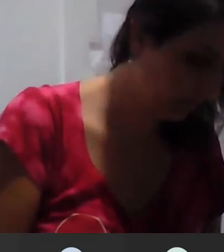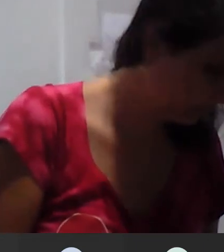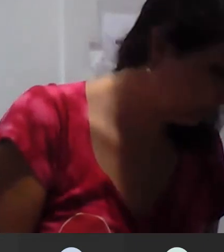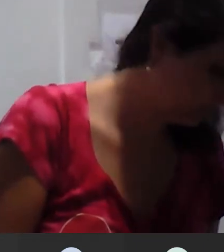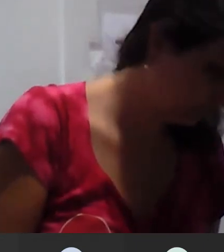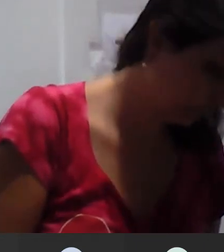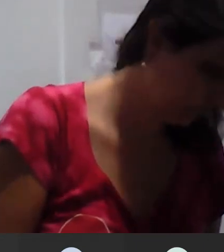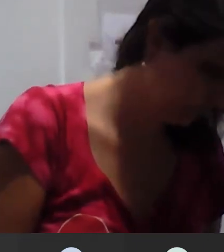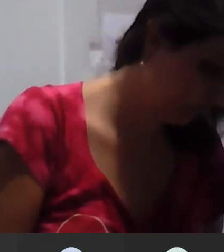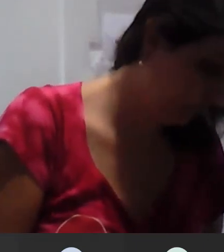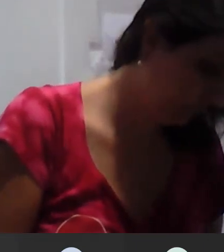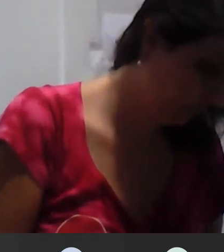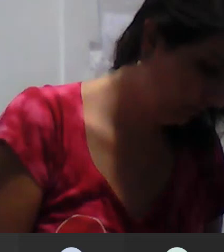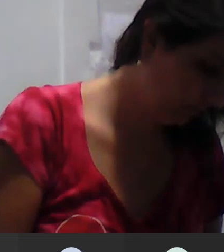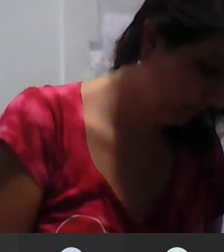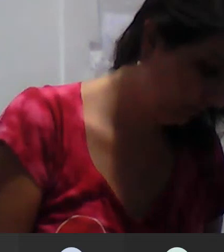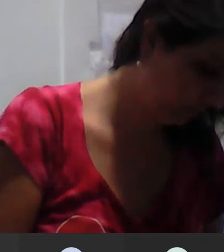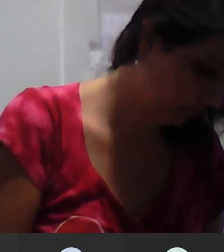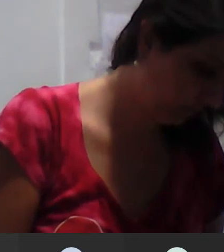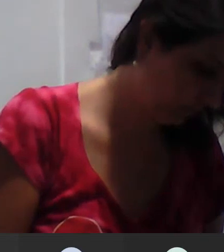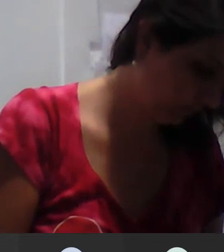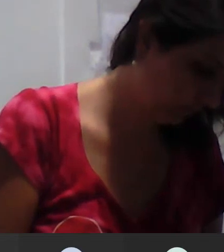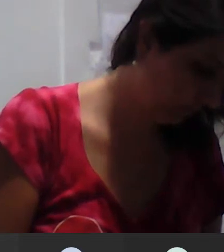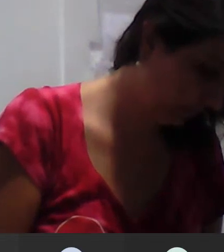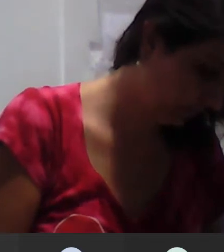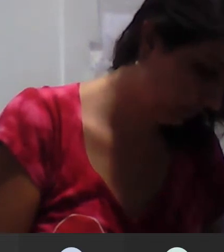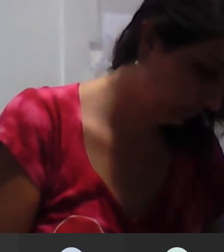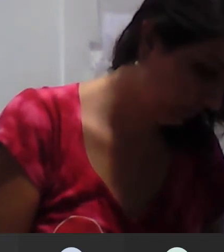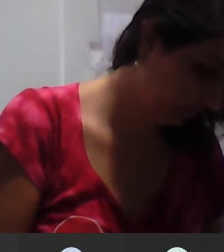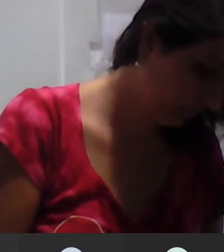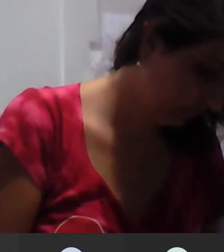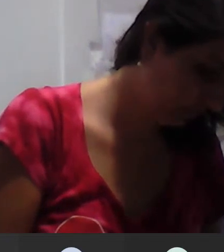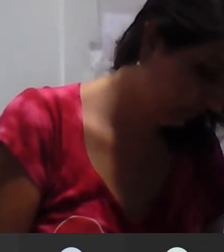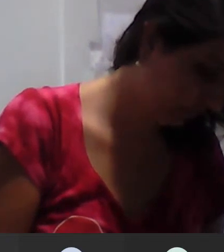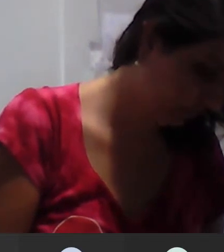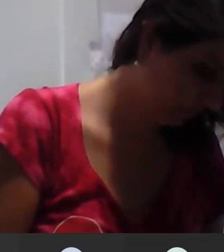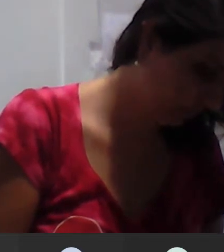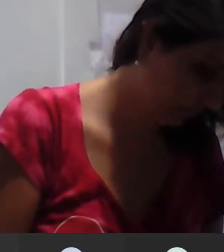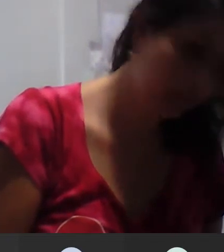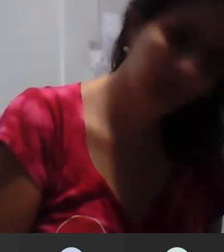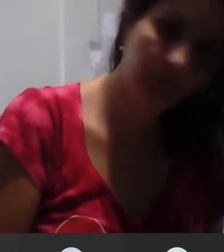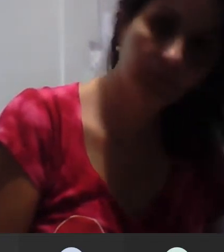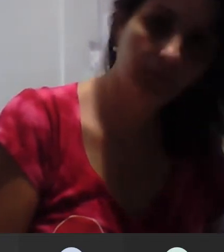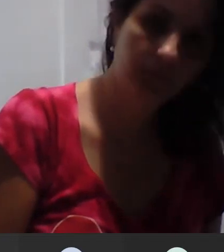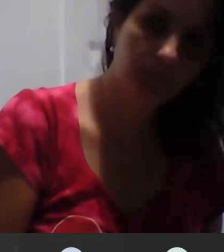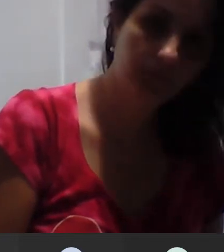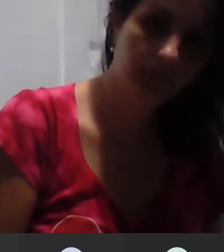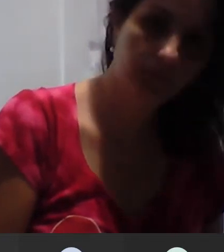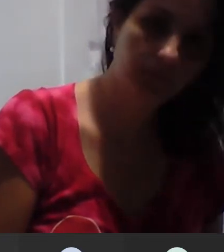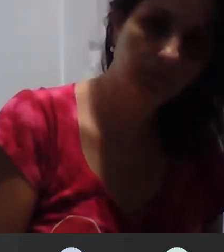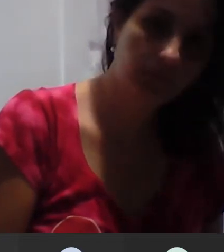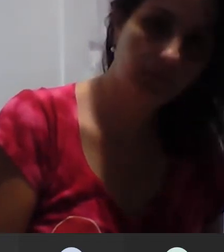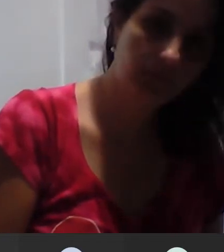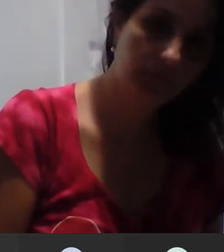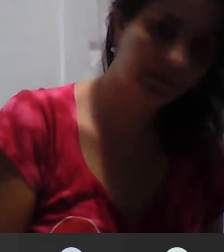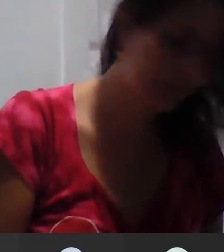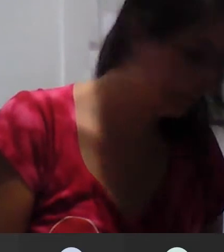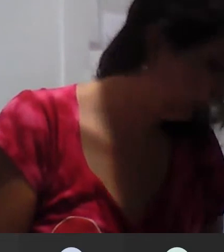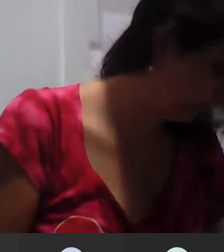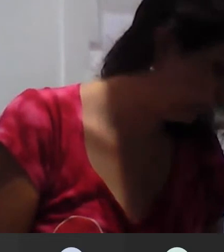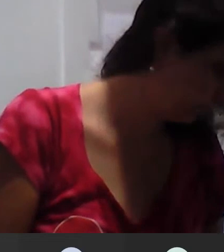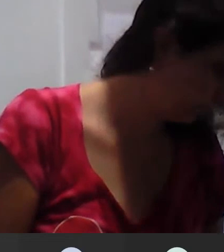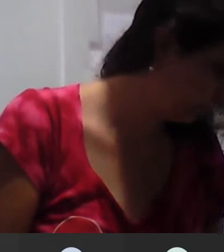de lipídios, né? Ele vai fazer um teste com a margarina, onde a gente vai fazer com a manteiga e a